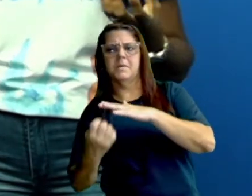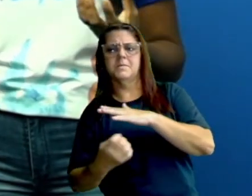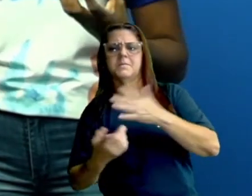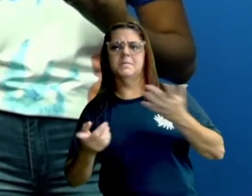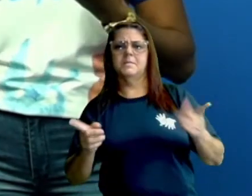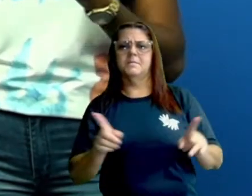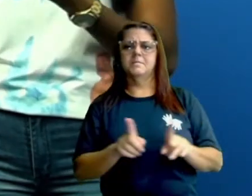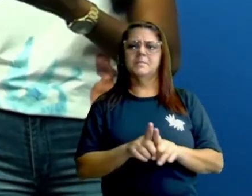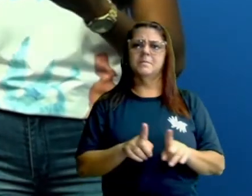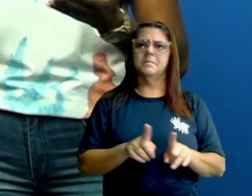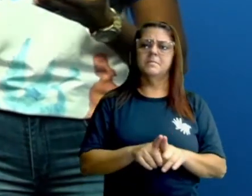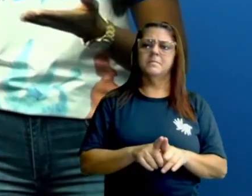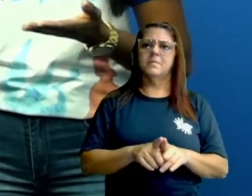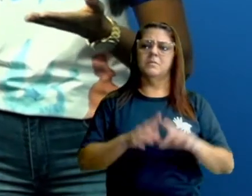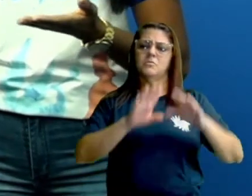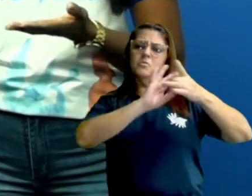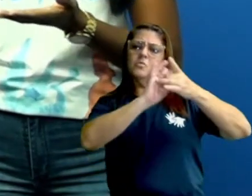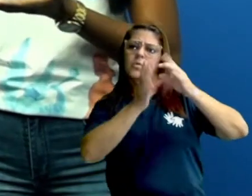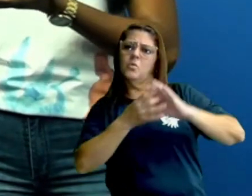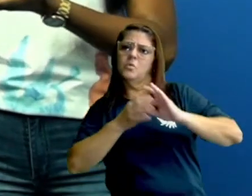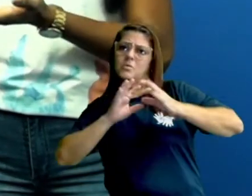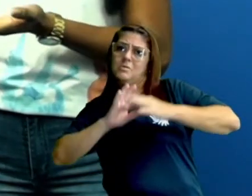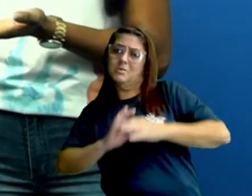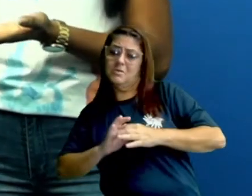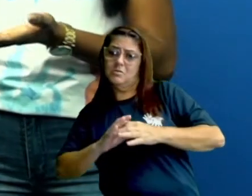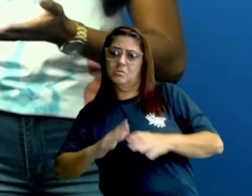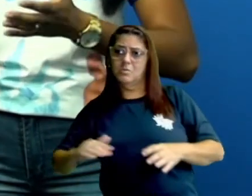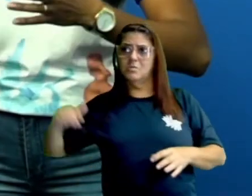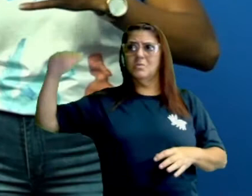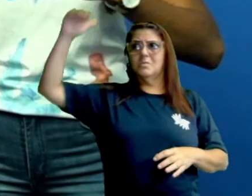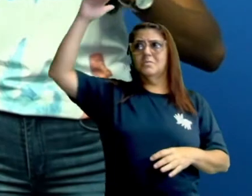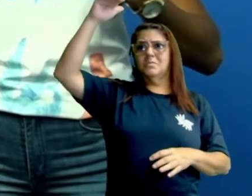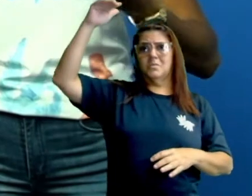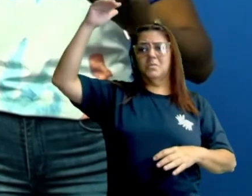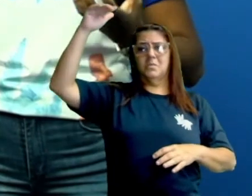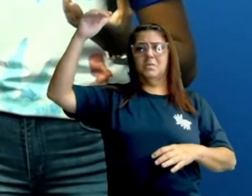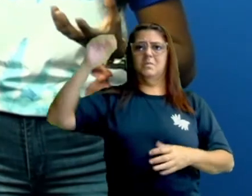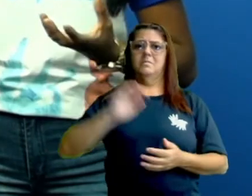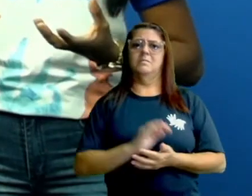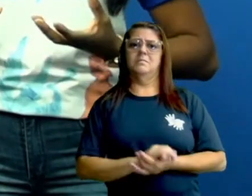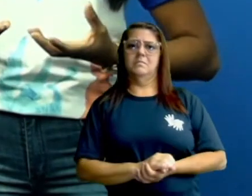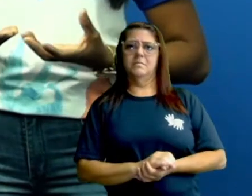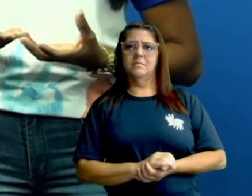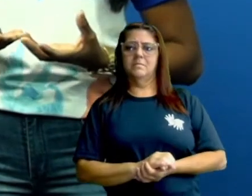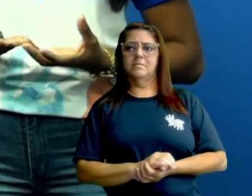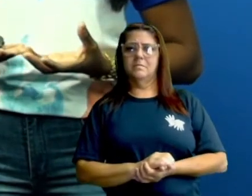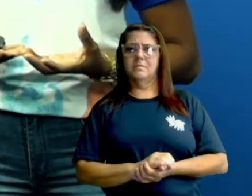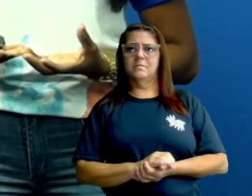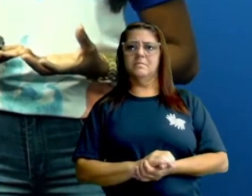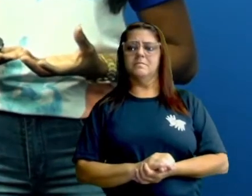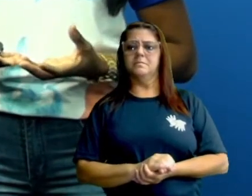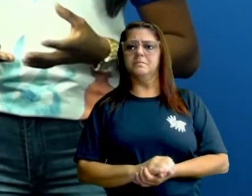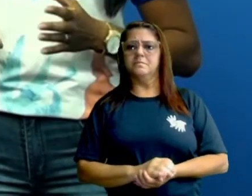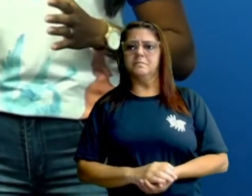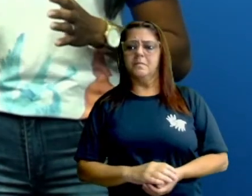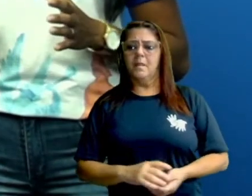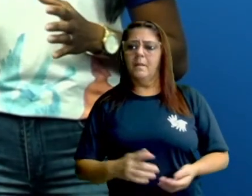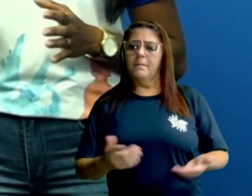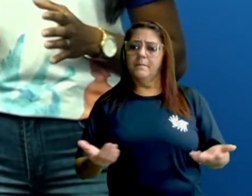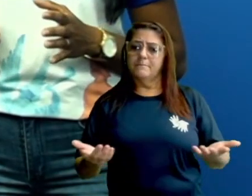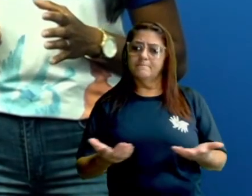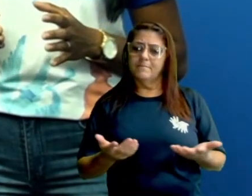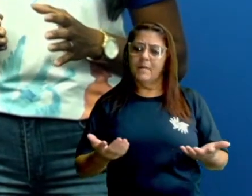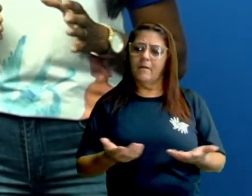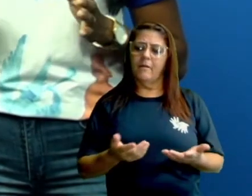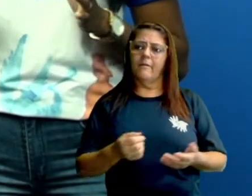algo mais no contexto das pessoas adultas, tá? É mais ligado ao pessoal, ao público adulto. Porém, é